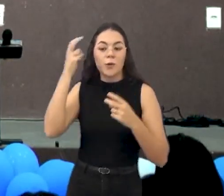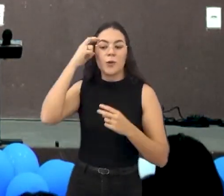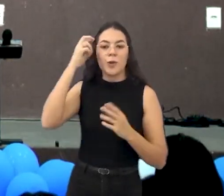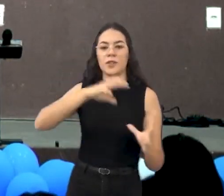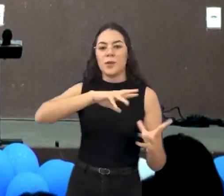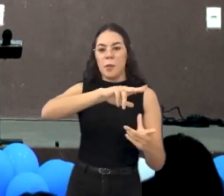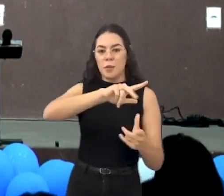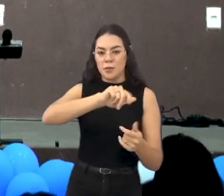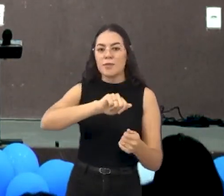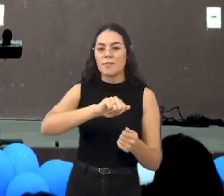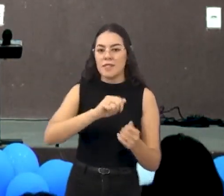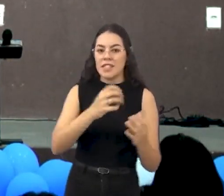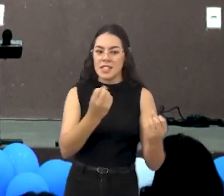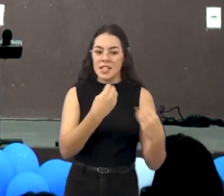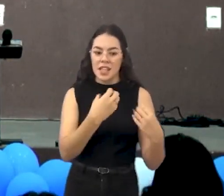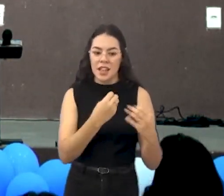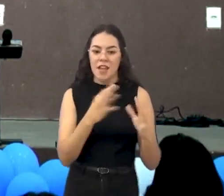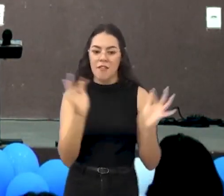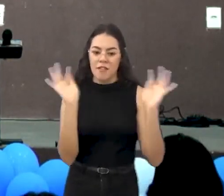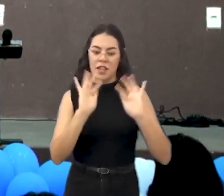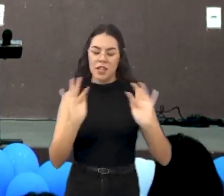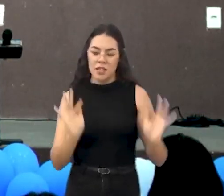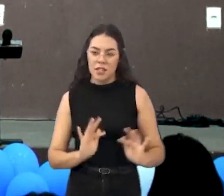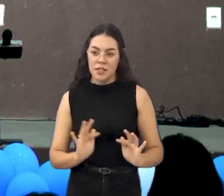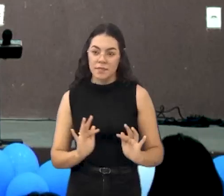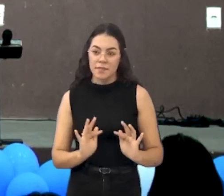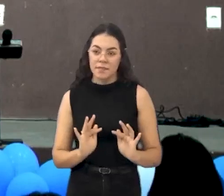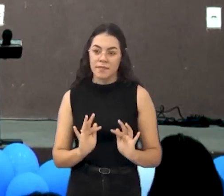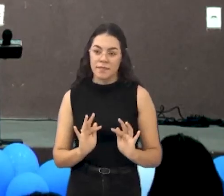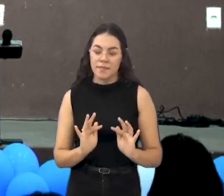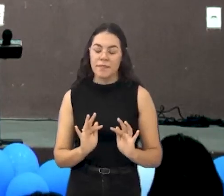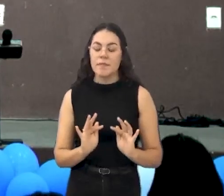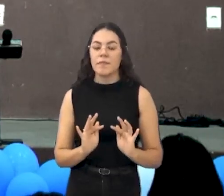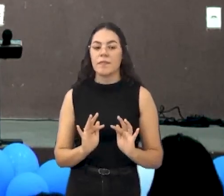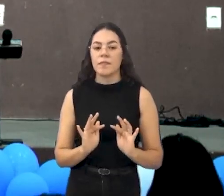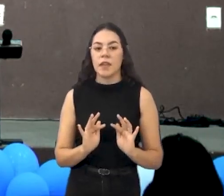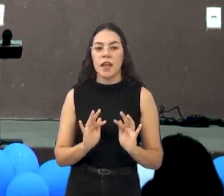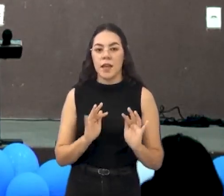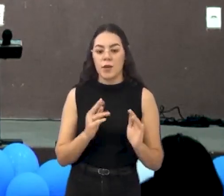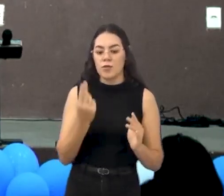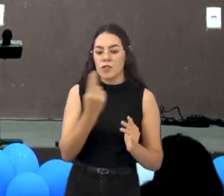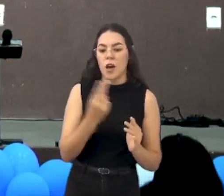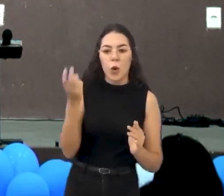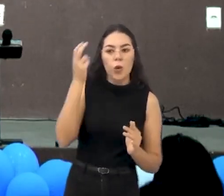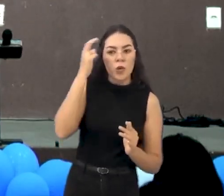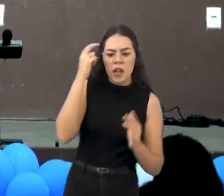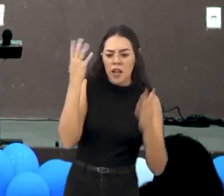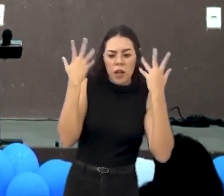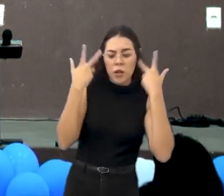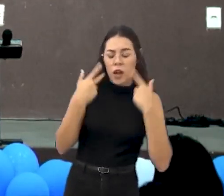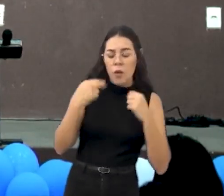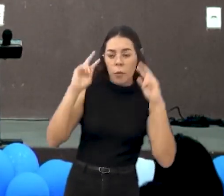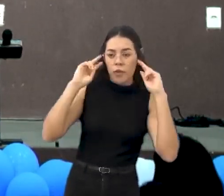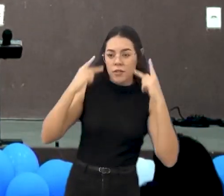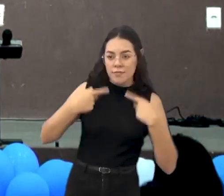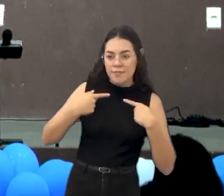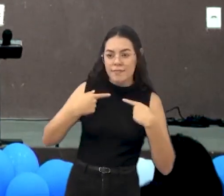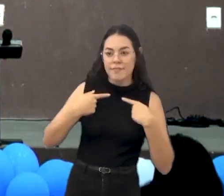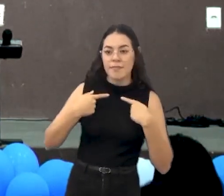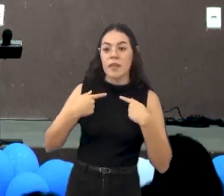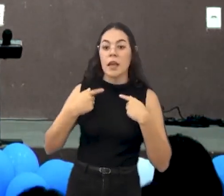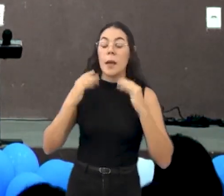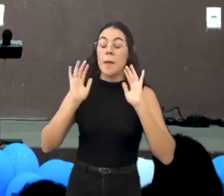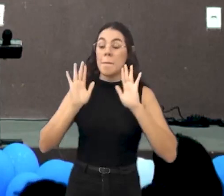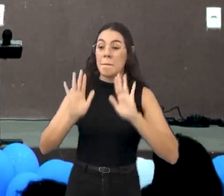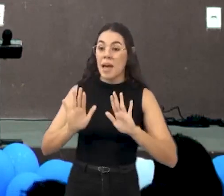nela. E a gente naturalmente entende e define o que é felicidade a partir da cultura. É natural para o ser humano.